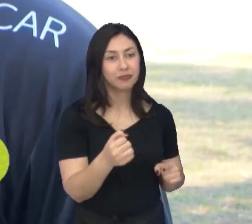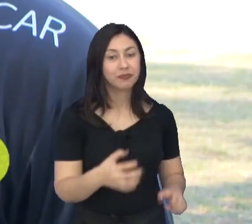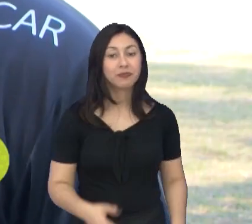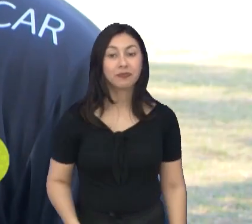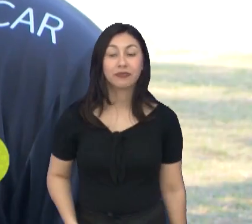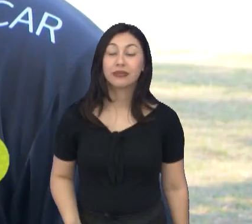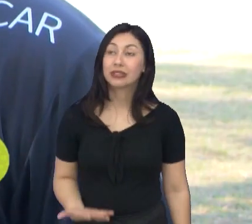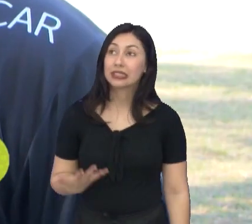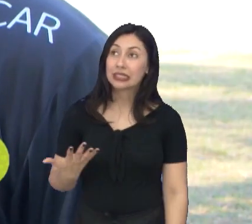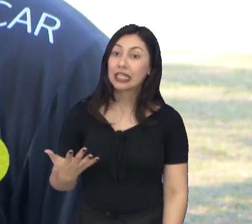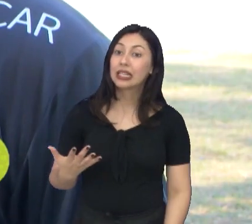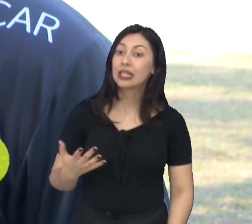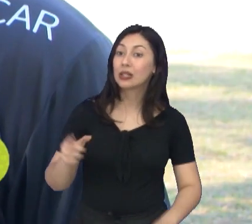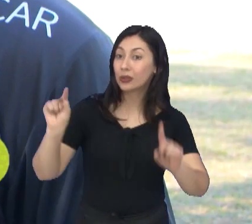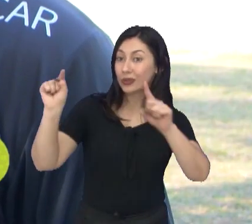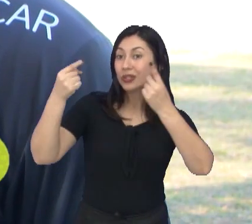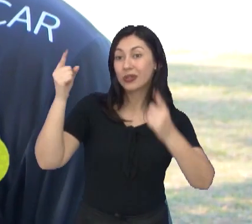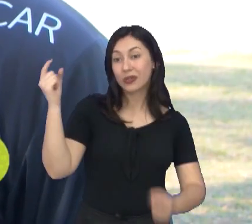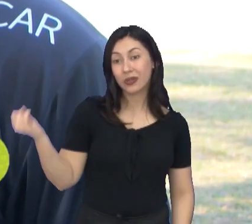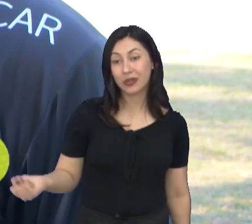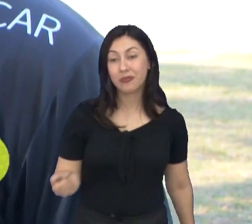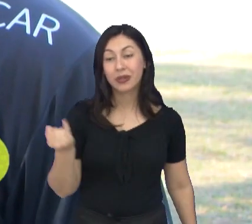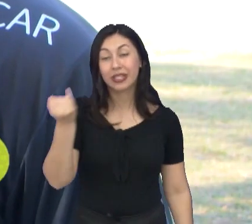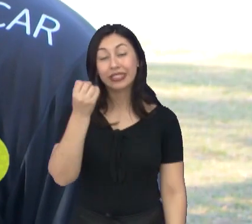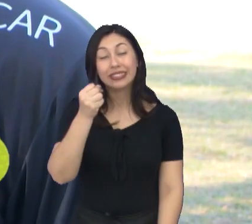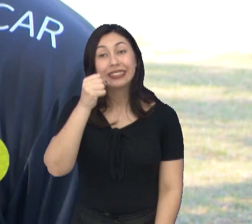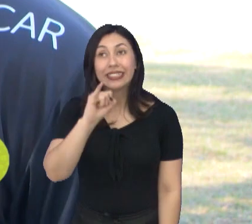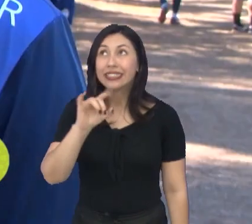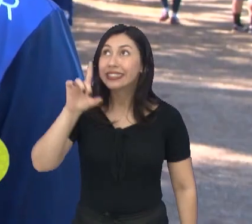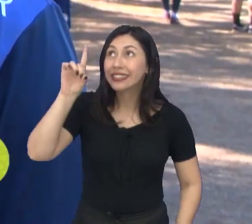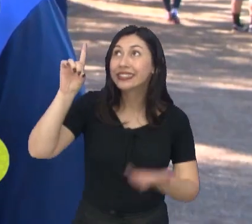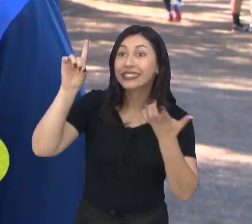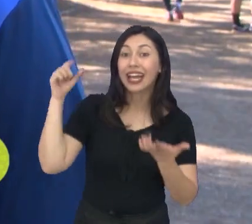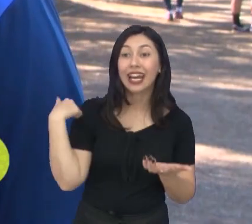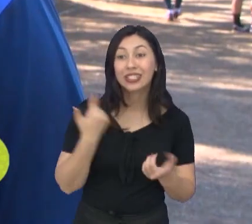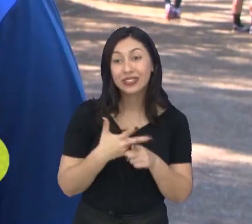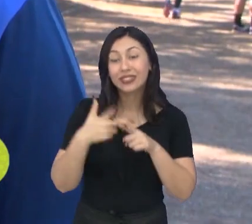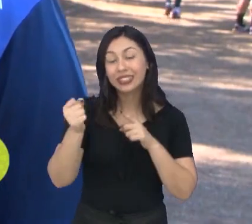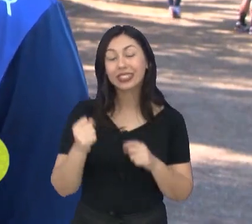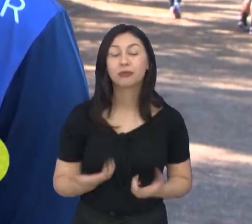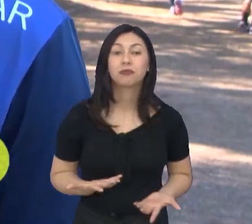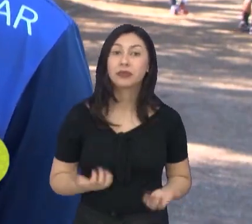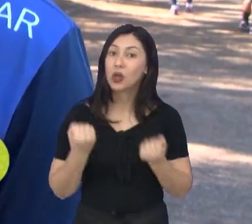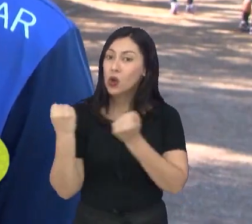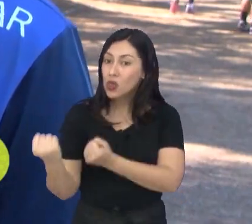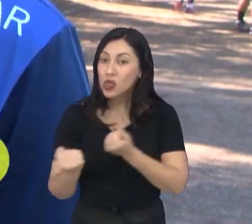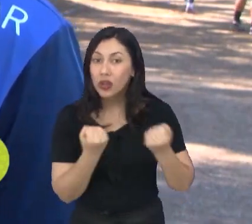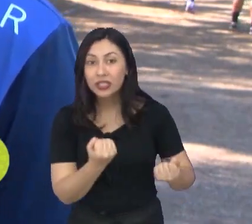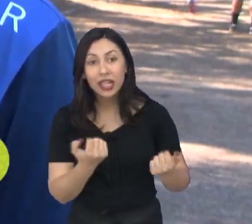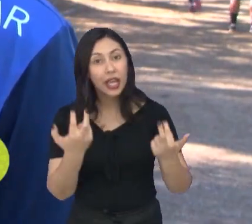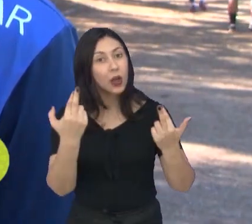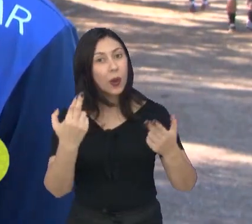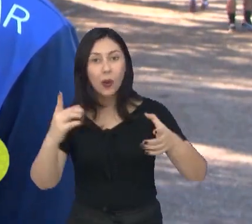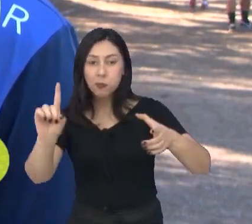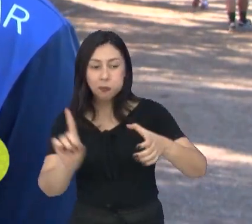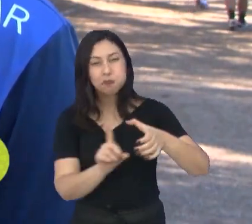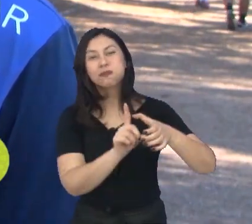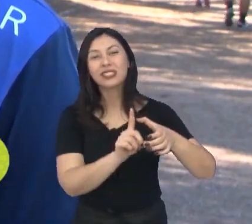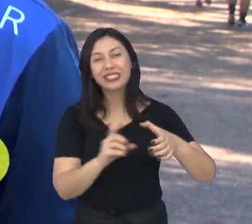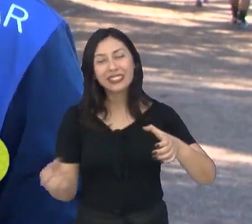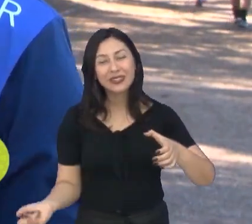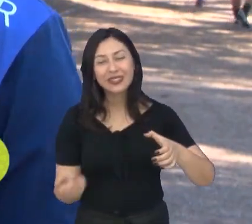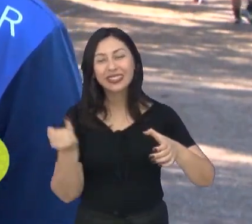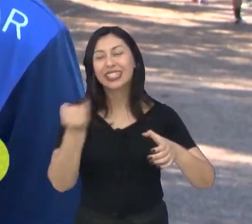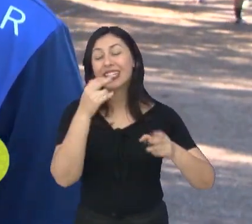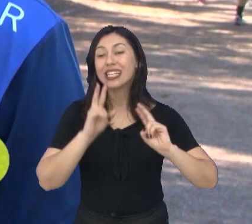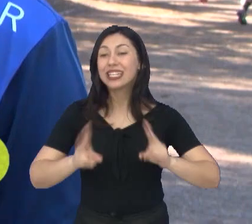antecedência. Vai ser mais um jogo importante para nós e, se Deus quiser, com uma vitória. O torcedor é nosso 12º jogador, né? É muito importante,